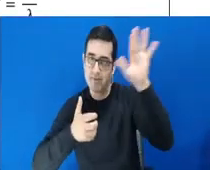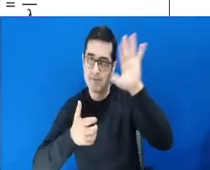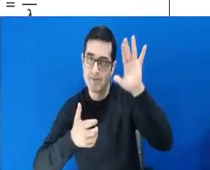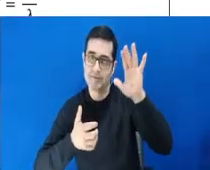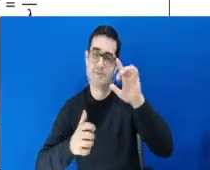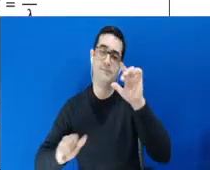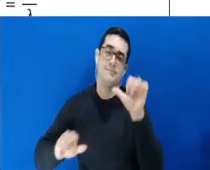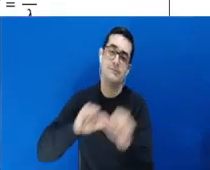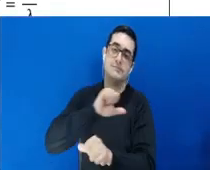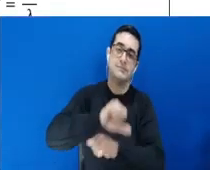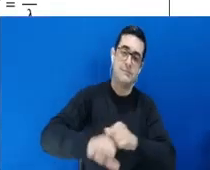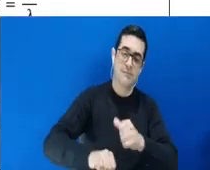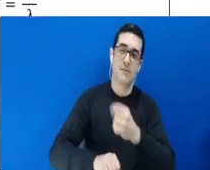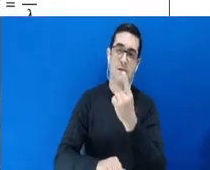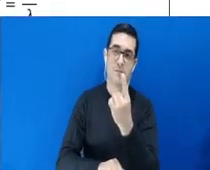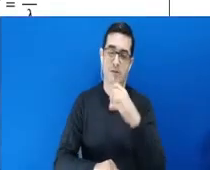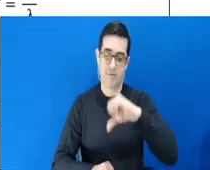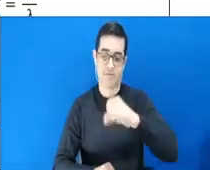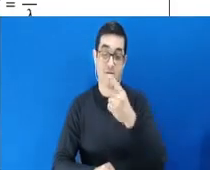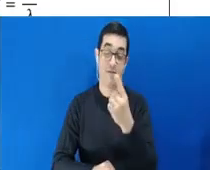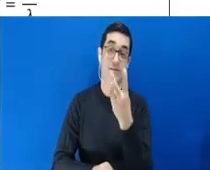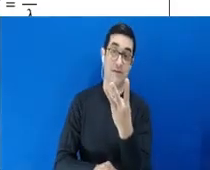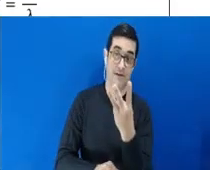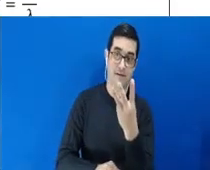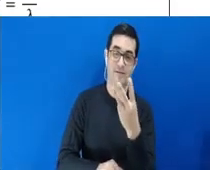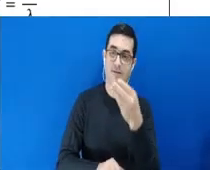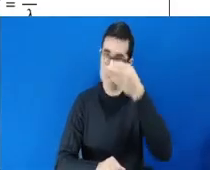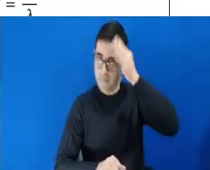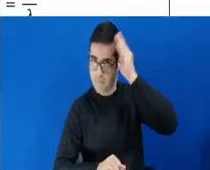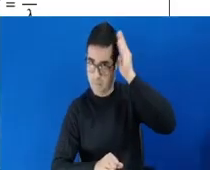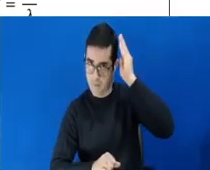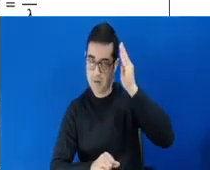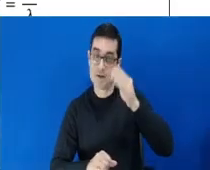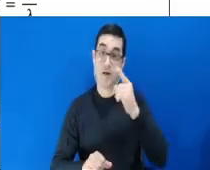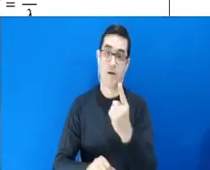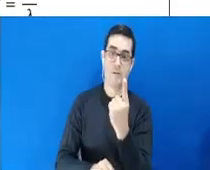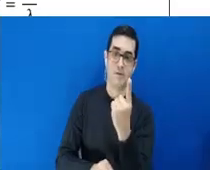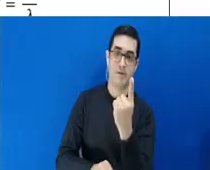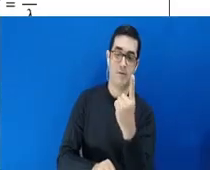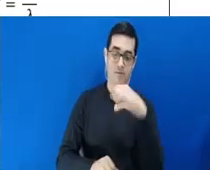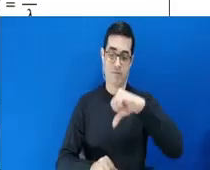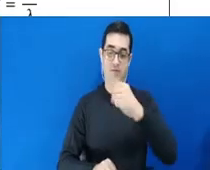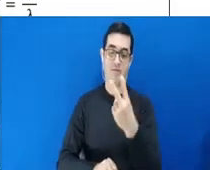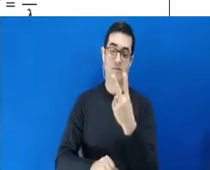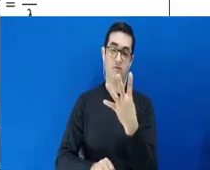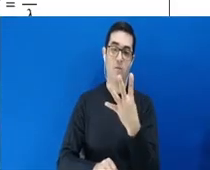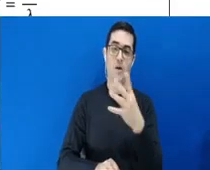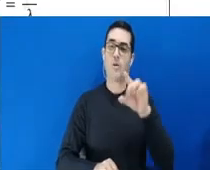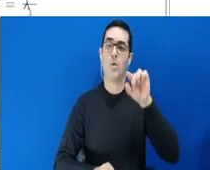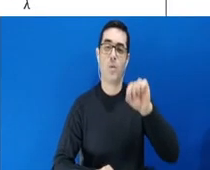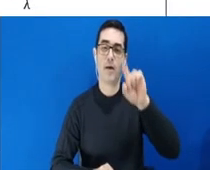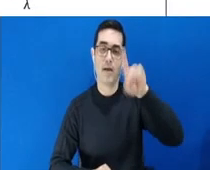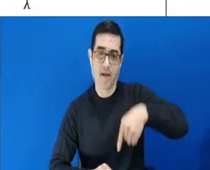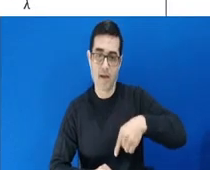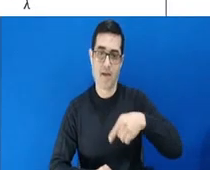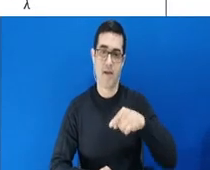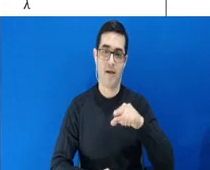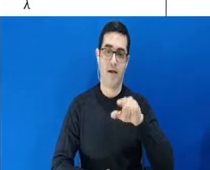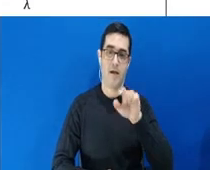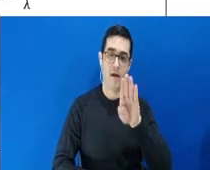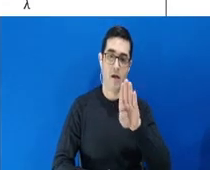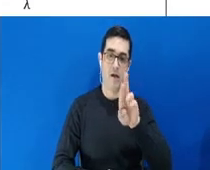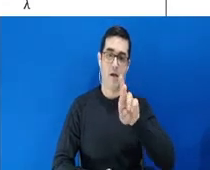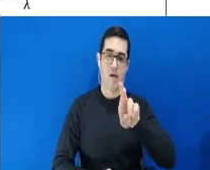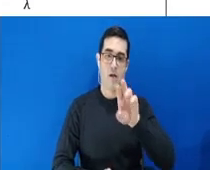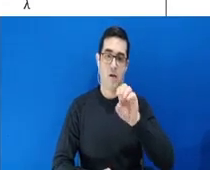teoria de Bohr e agora em 1924 a gente já está falando de Louis Broglie, né? De Broglie, o